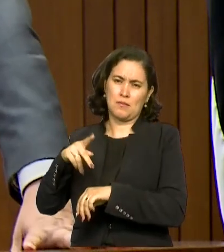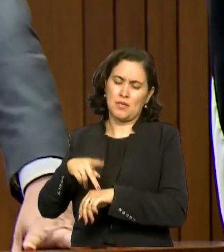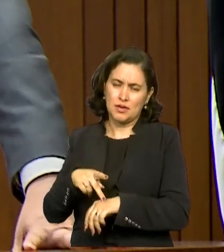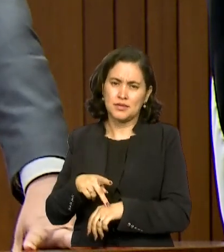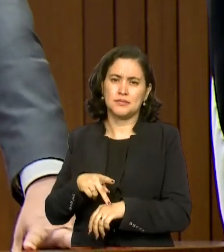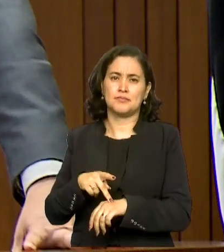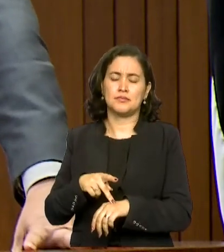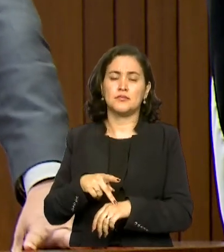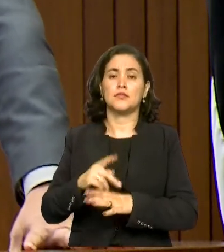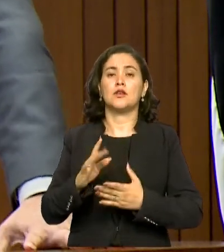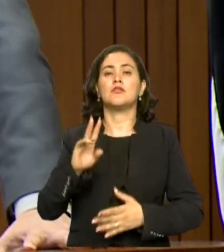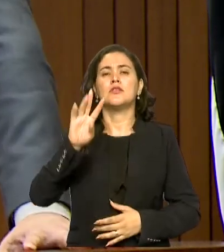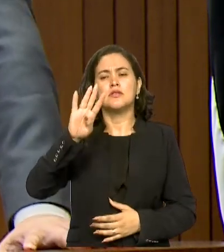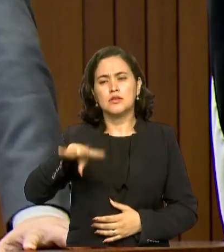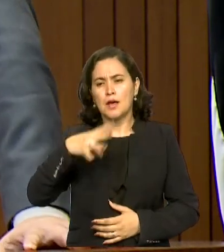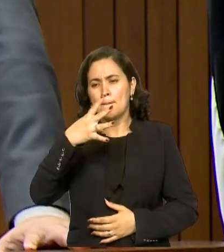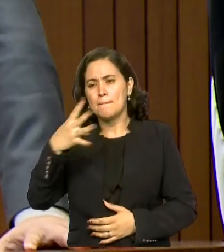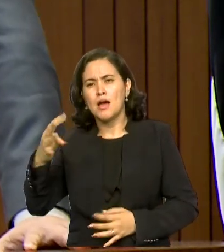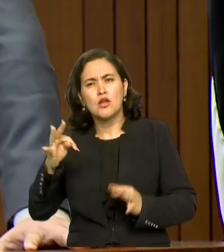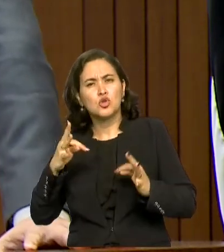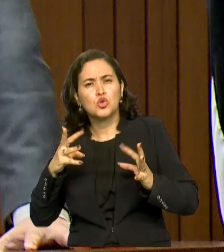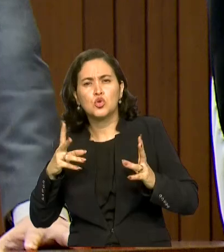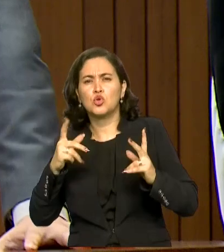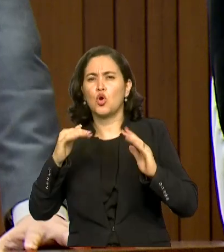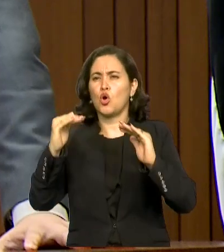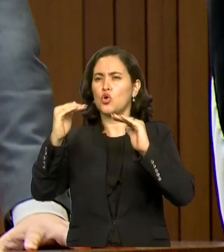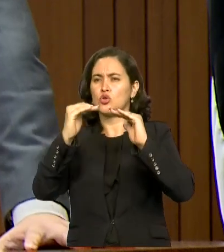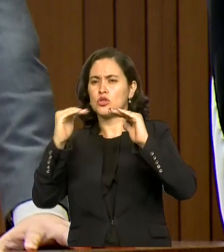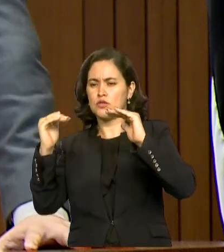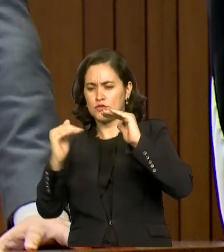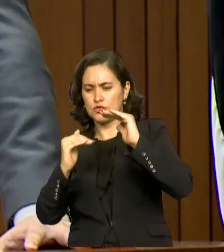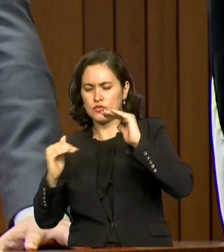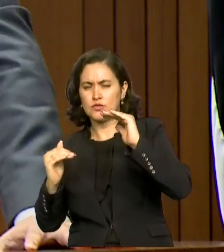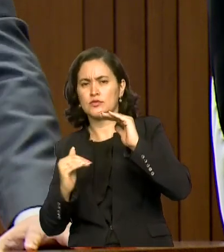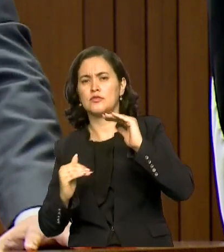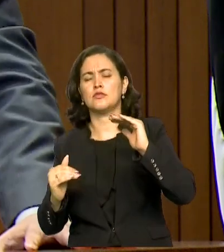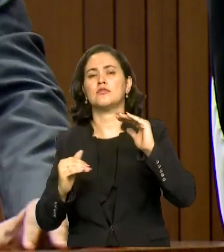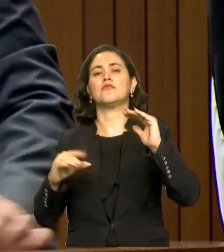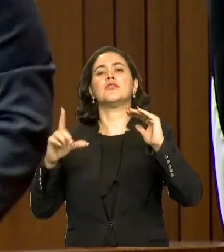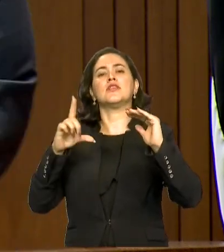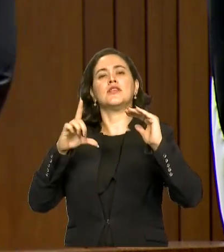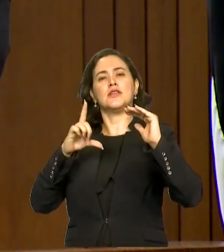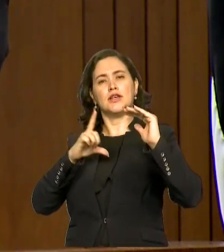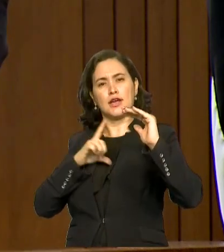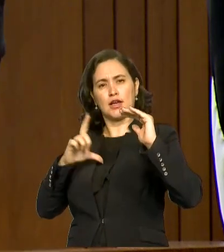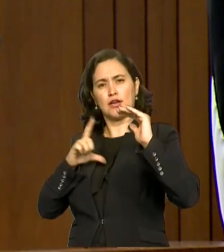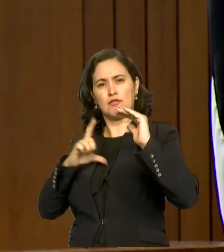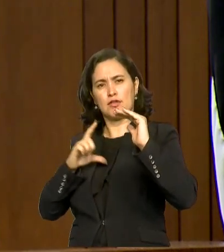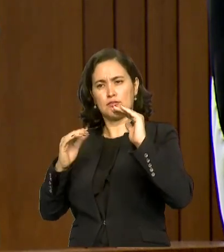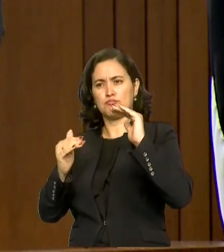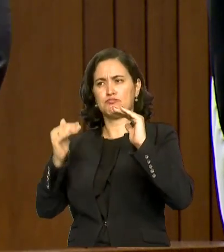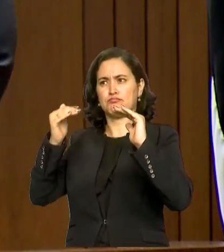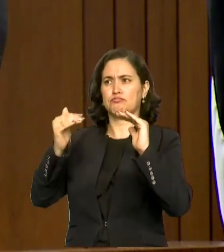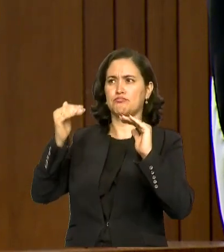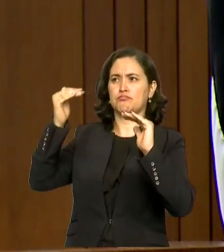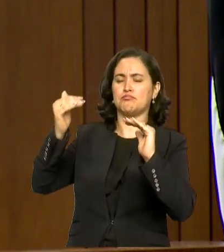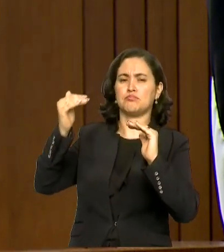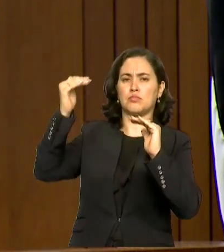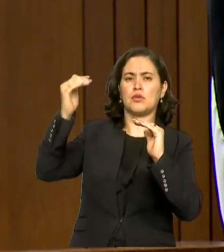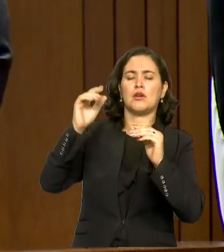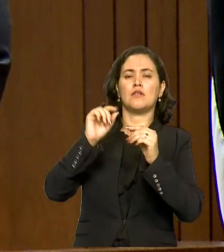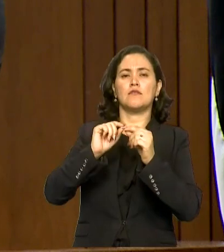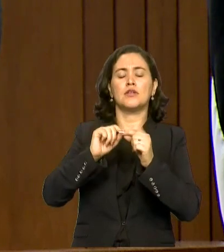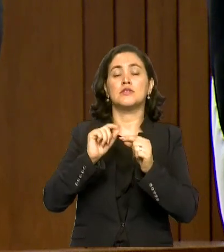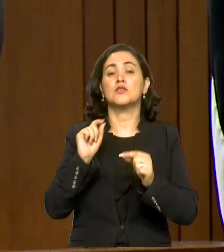tabela do imposto de renda, beneficiando toda a população brasileira, garantindo, portanto, que aquelas pessoas que ganham menos paguem